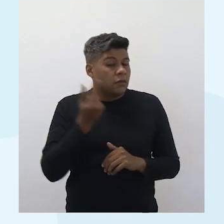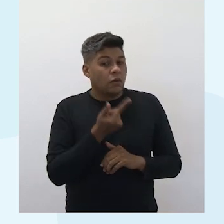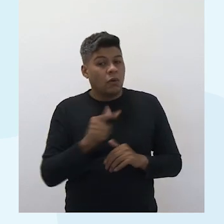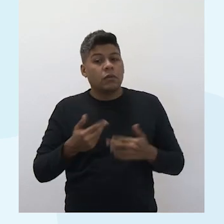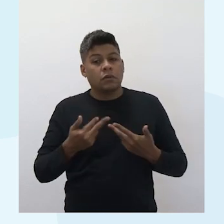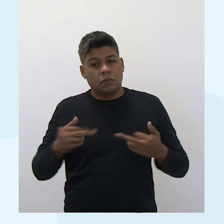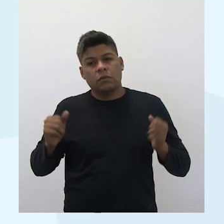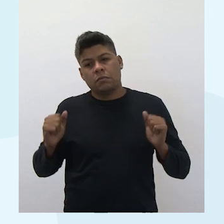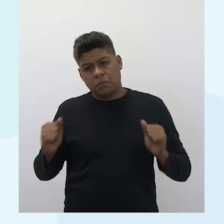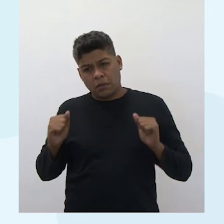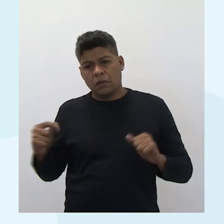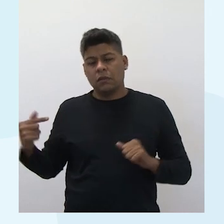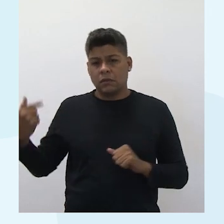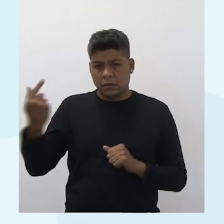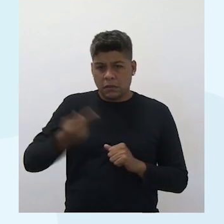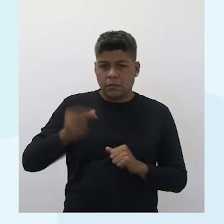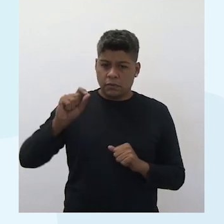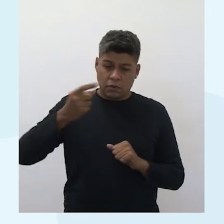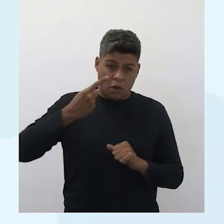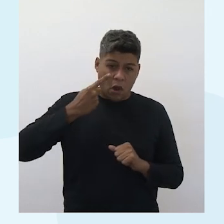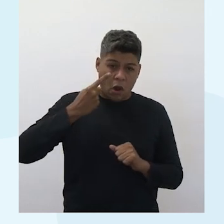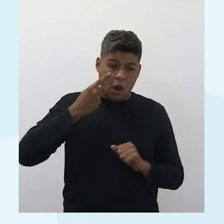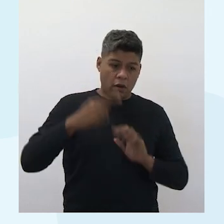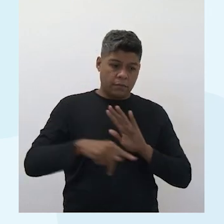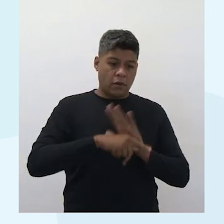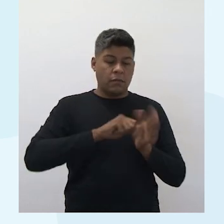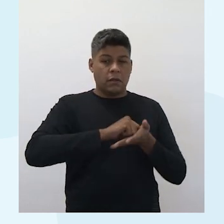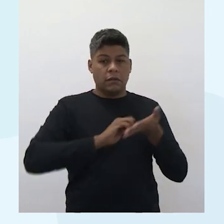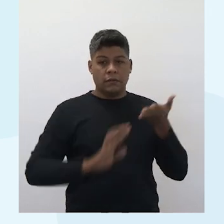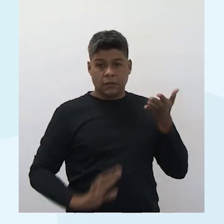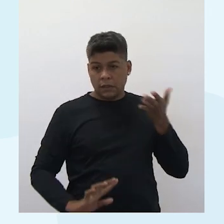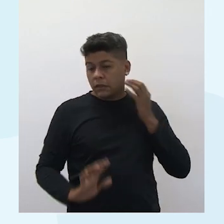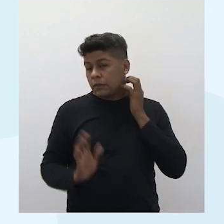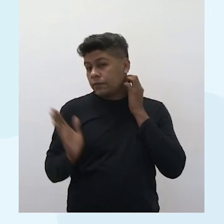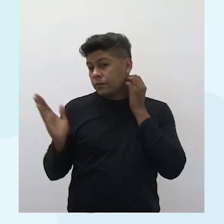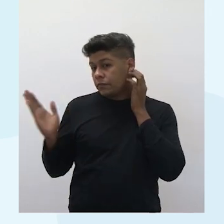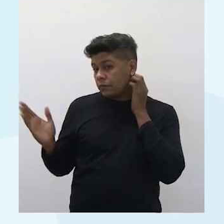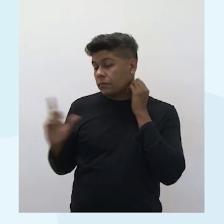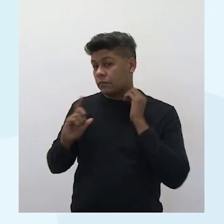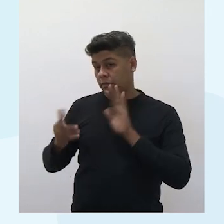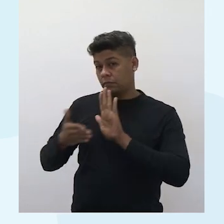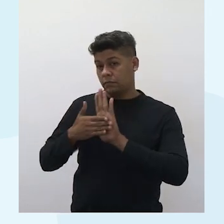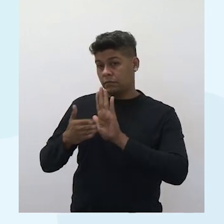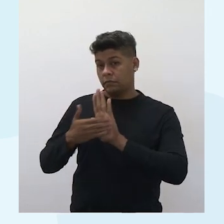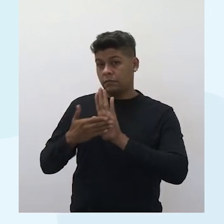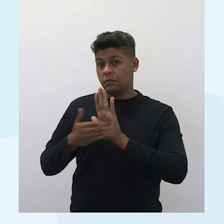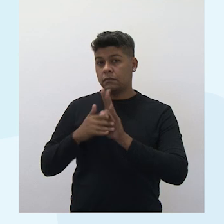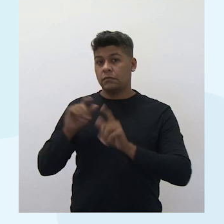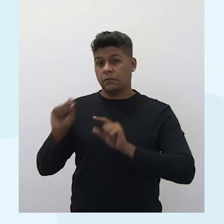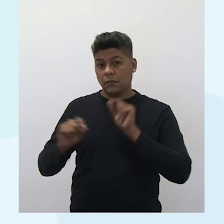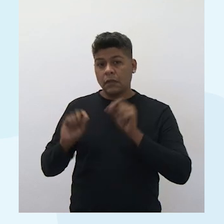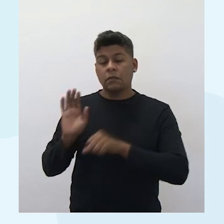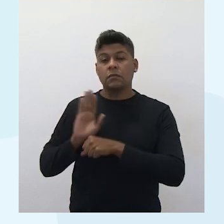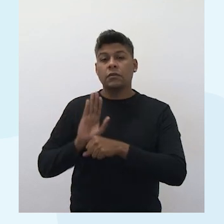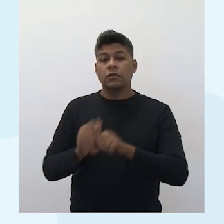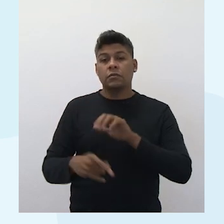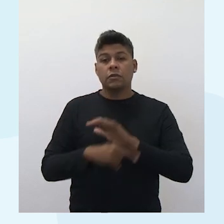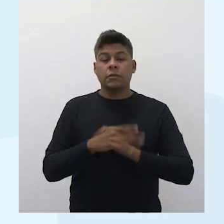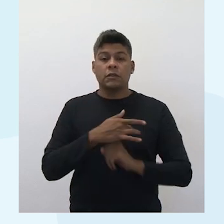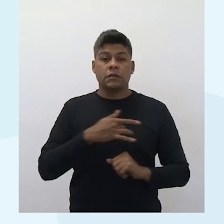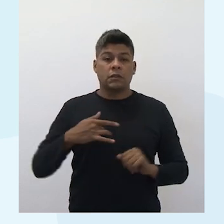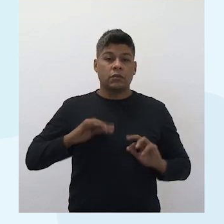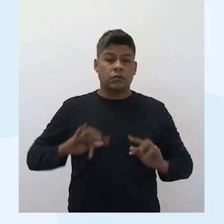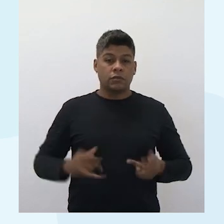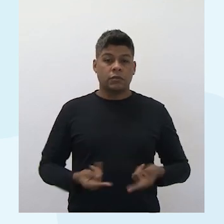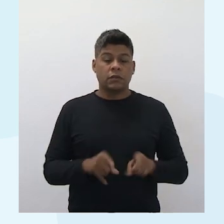questões que vocês podem depois darem uma olhada nessa atividade. Então aqui temos uma proposta de favorecer a questão da saúde humana